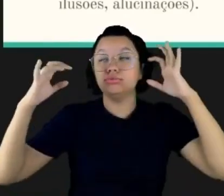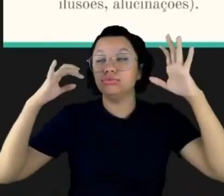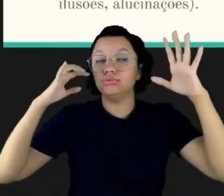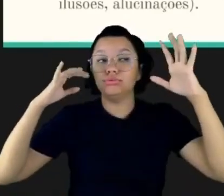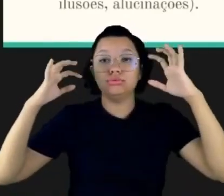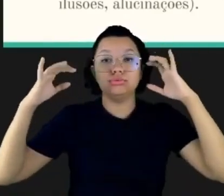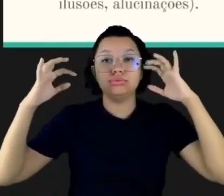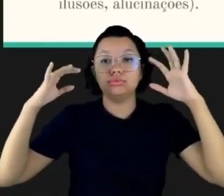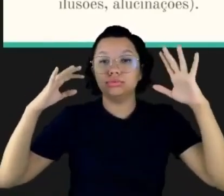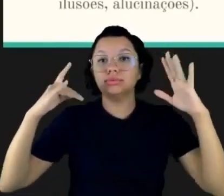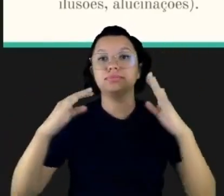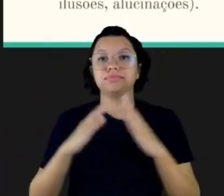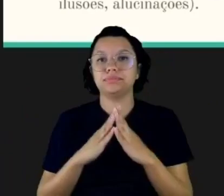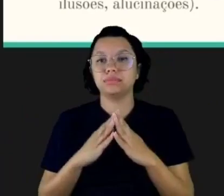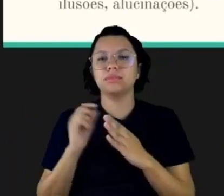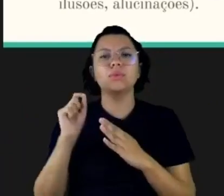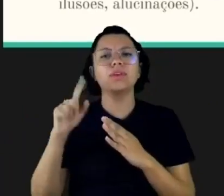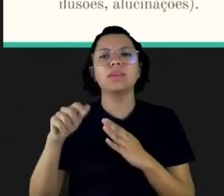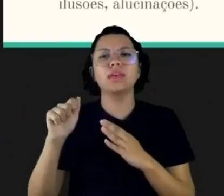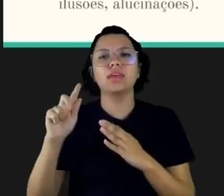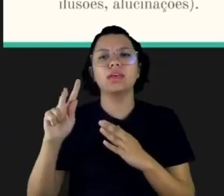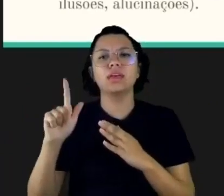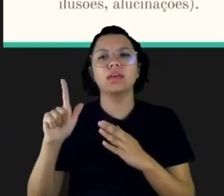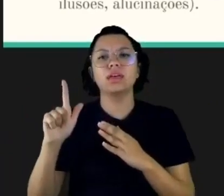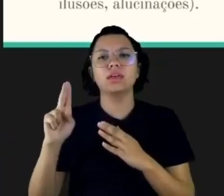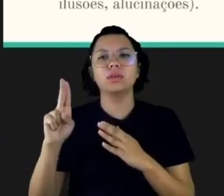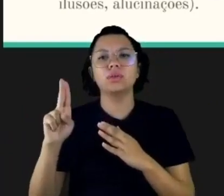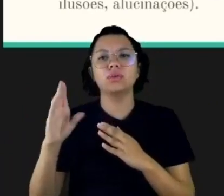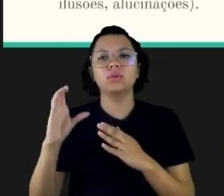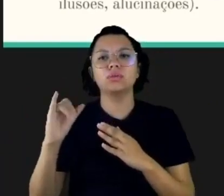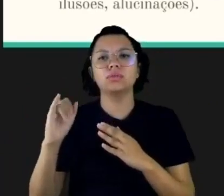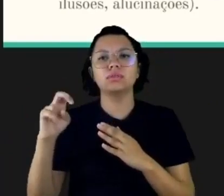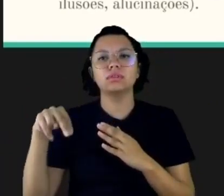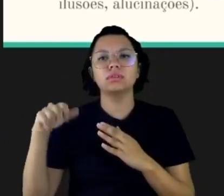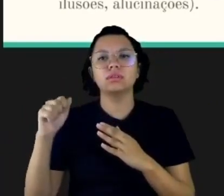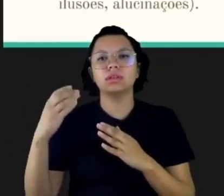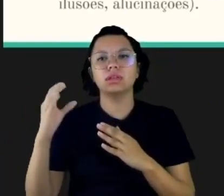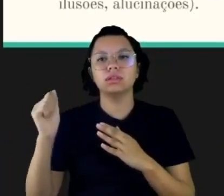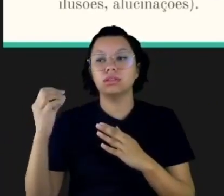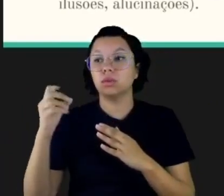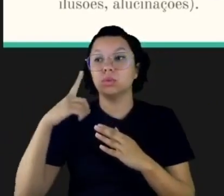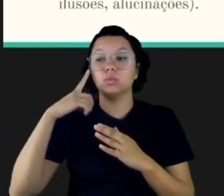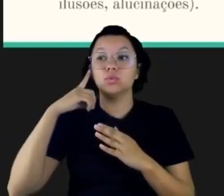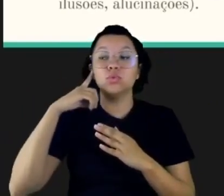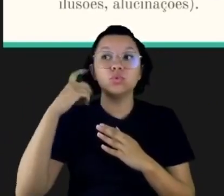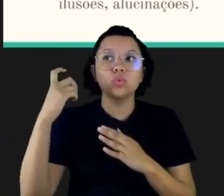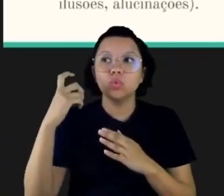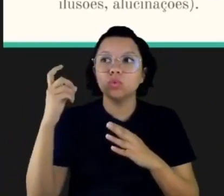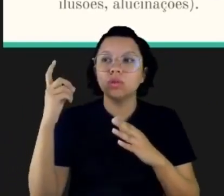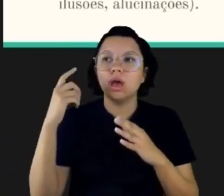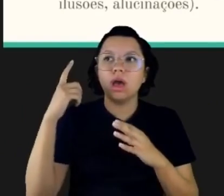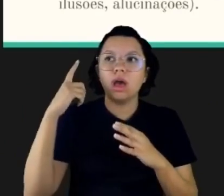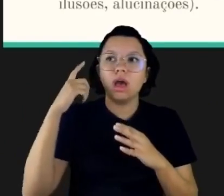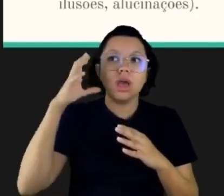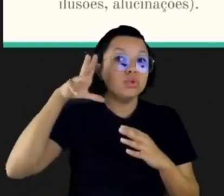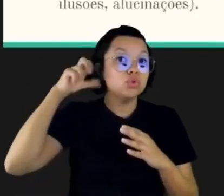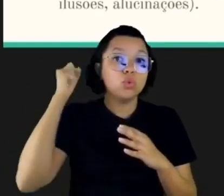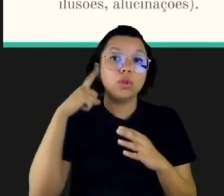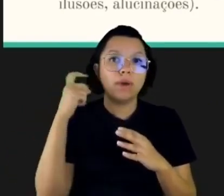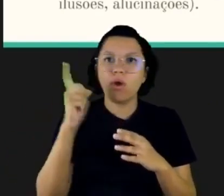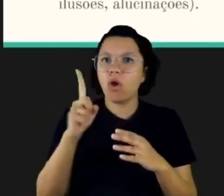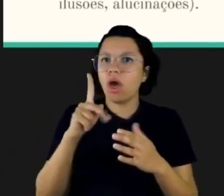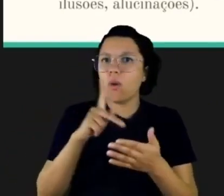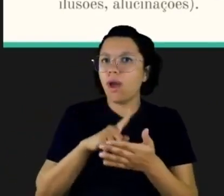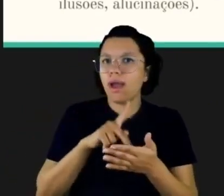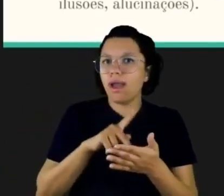alucinação? São alterações nos 5 sentidos. Ele escuta barulho que não é real, ele vê coisas que não são reais, ele